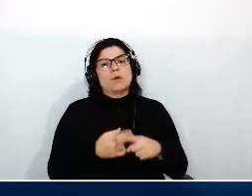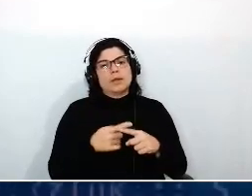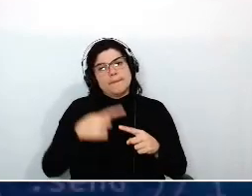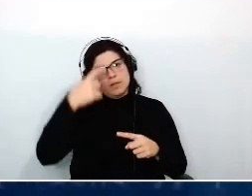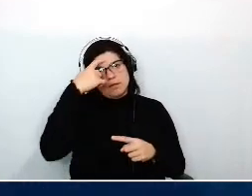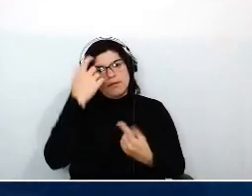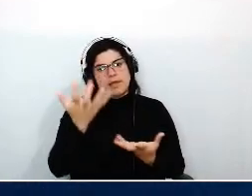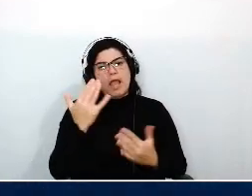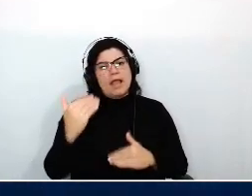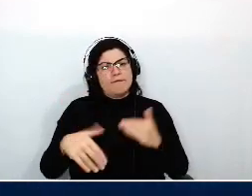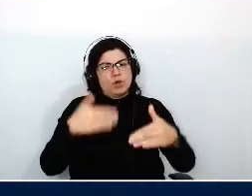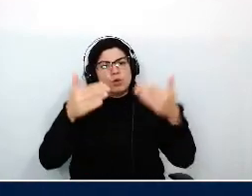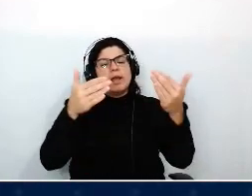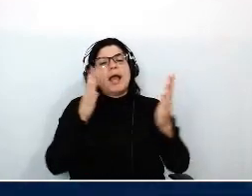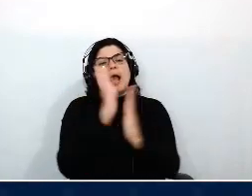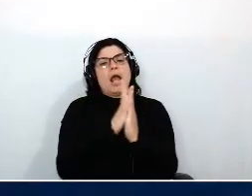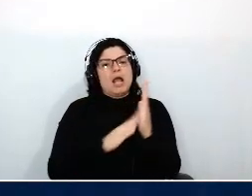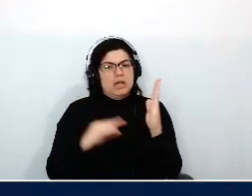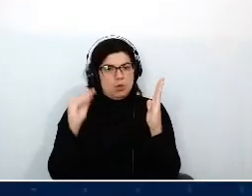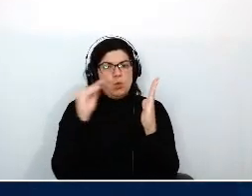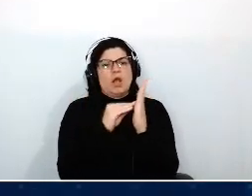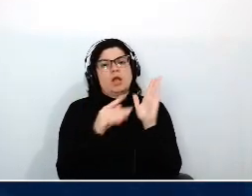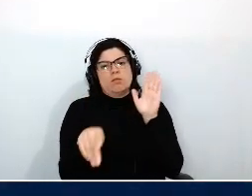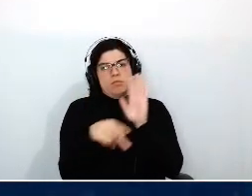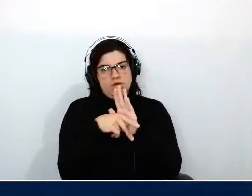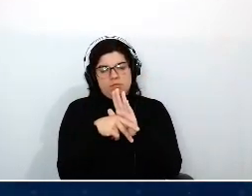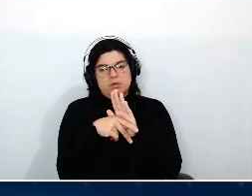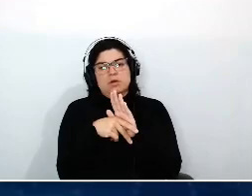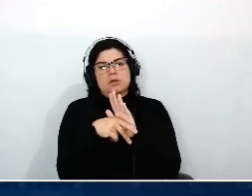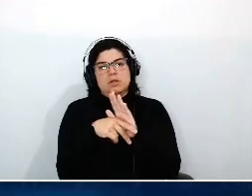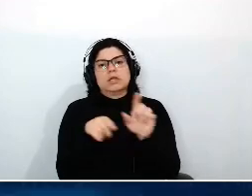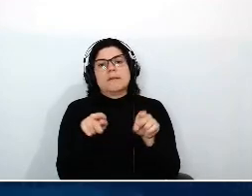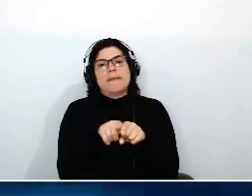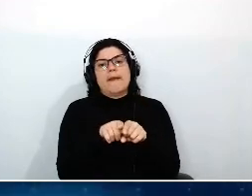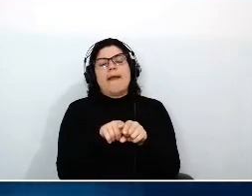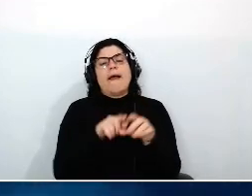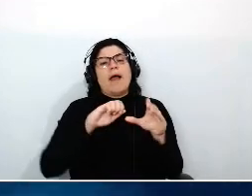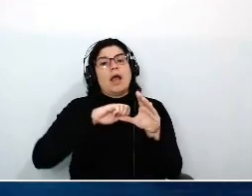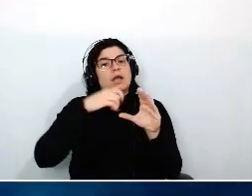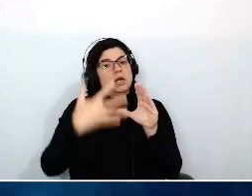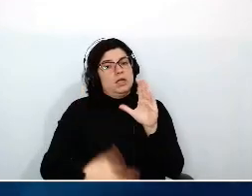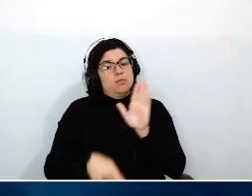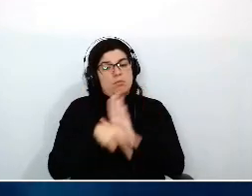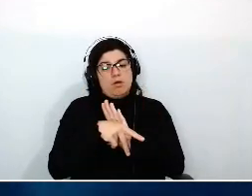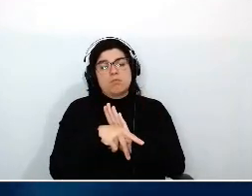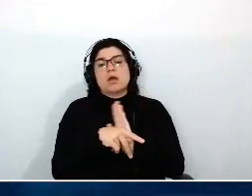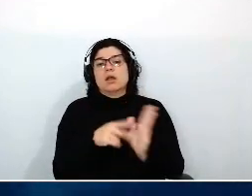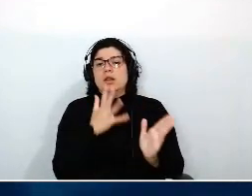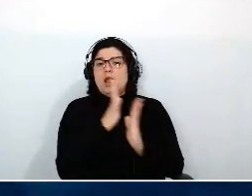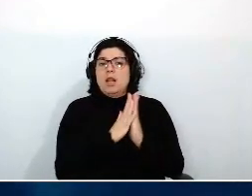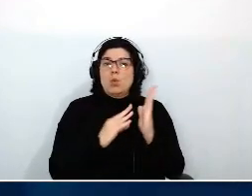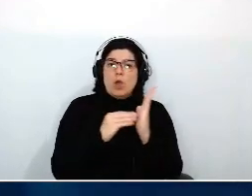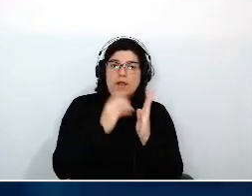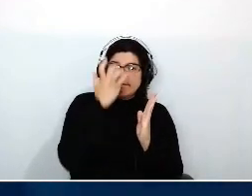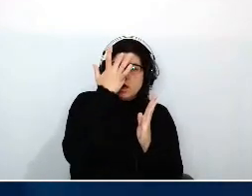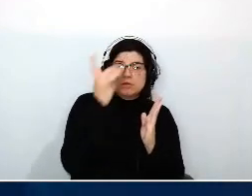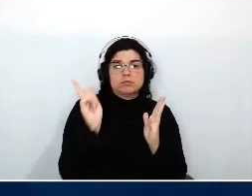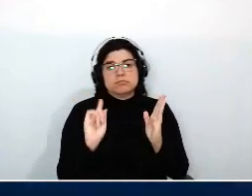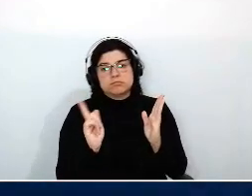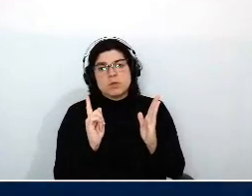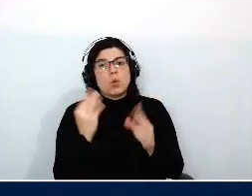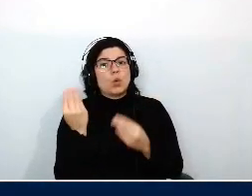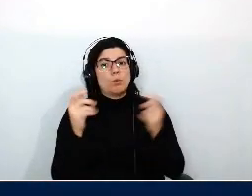ainda a linguagem em si, né? E as características linguísticas da linguagem, do que é mais fácil, o que não é mais fácil, e como transformar isso em